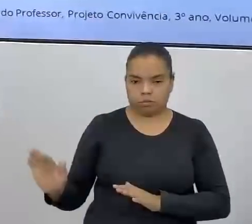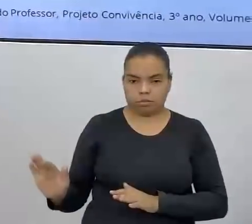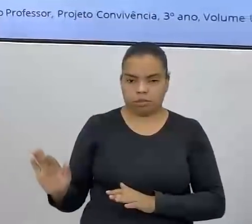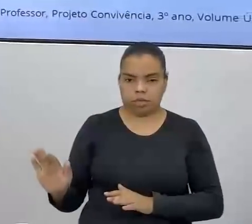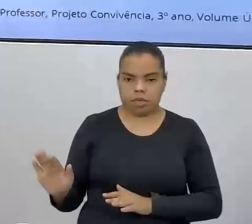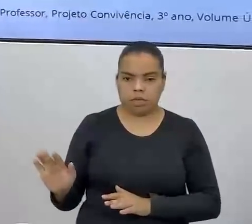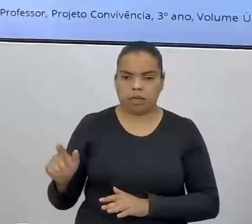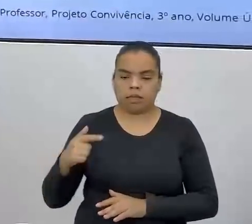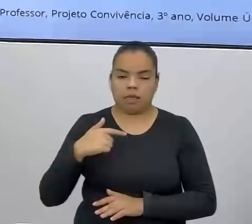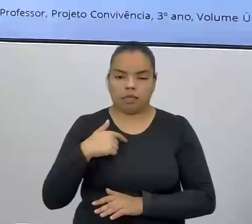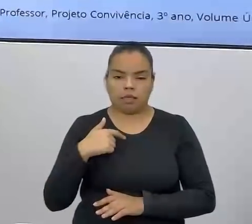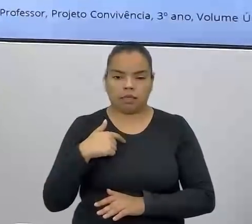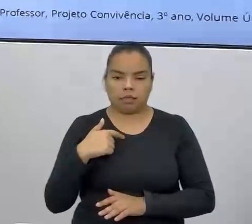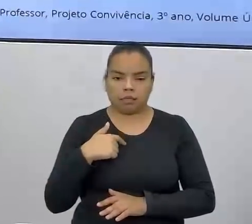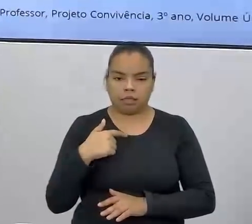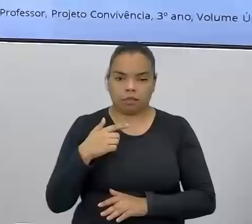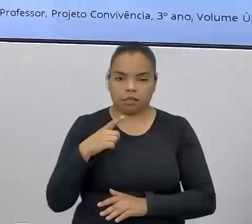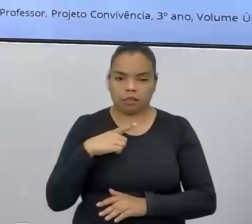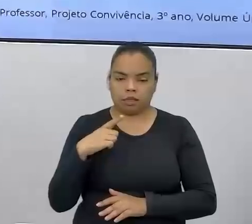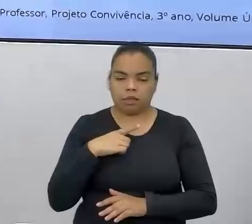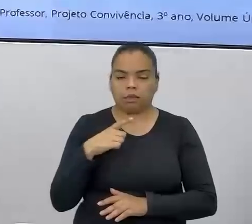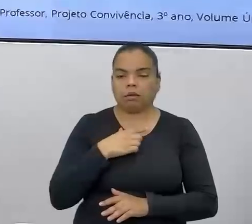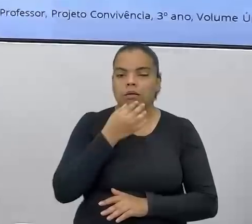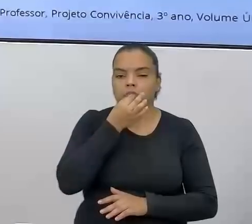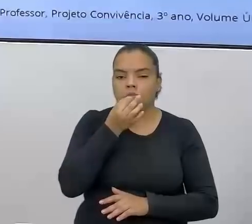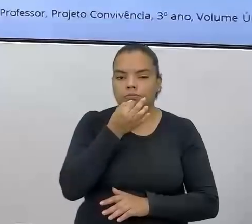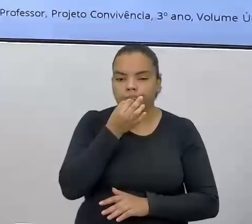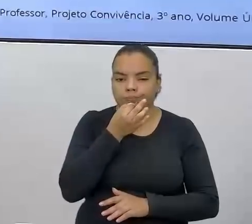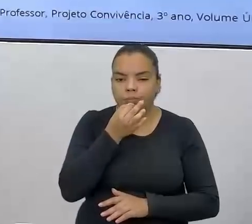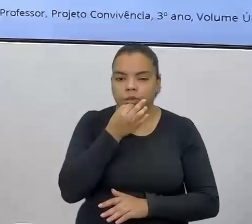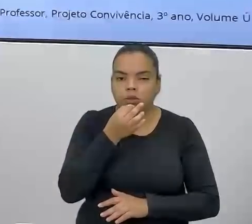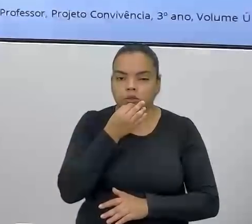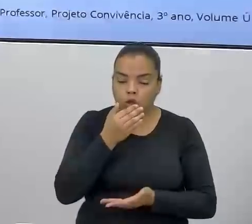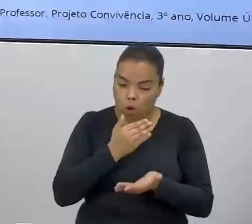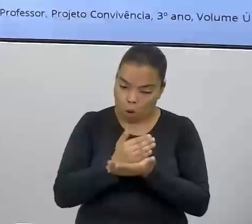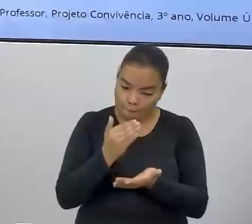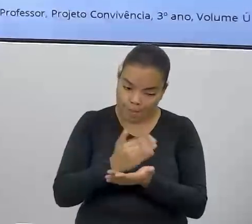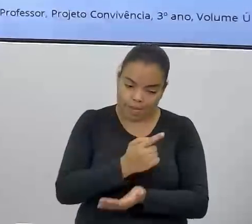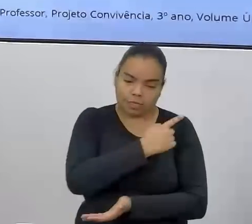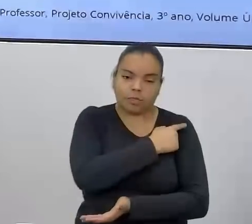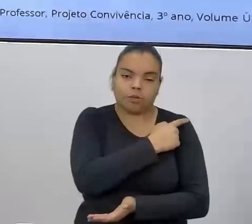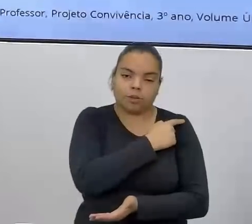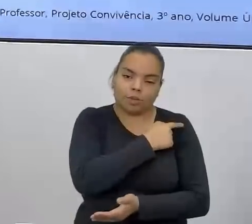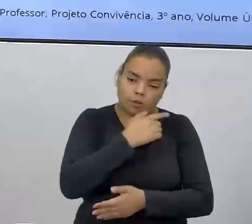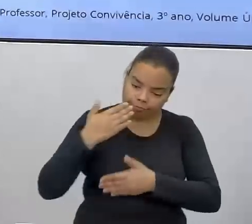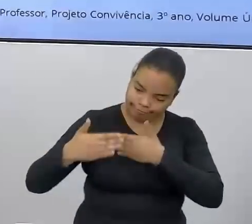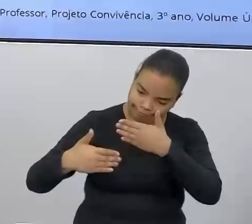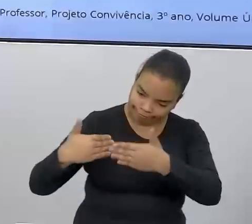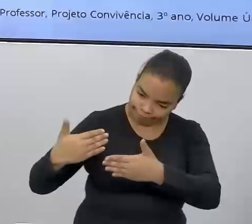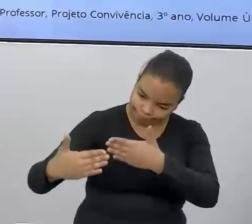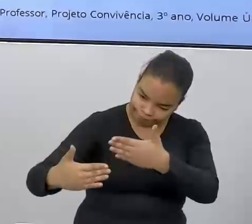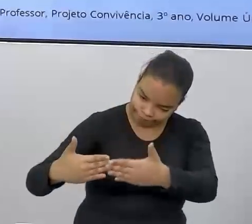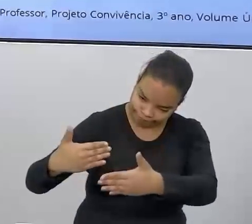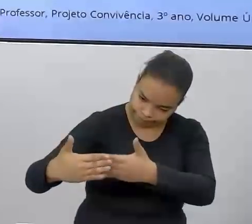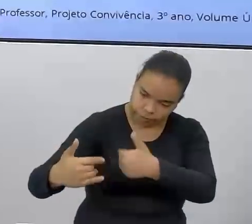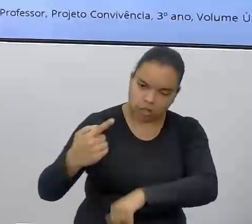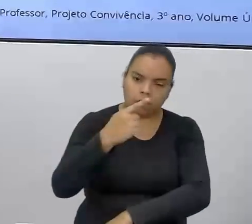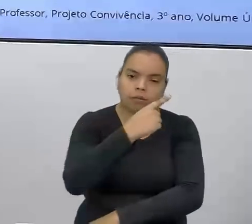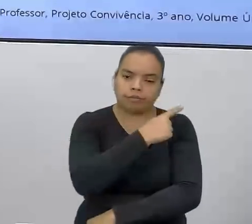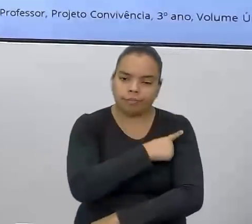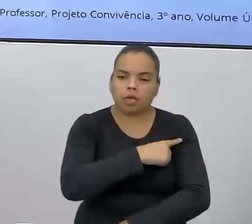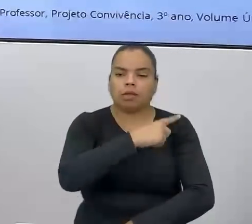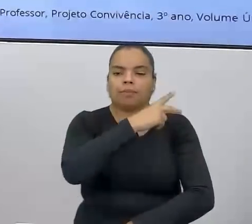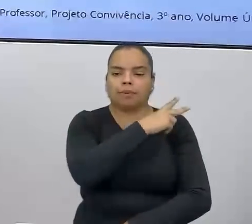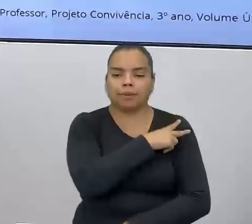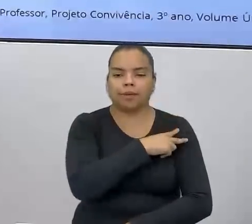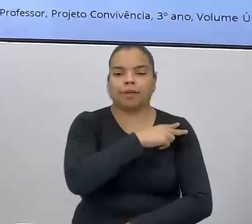proposta de construção. Começa essa interação no primeiro ano, mas isso vai se ampliando ano por ano